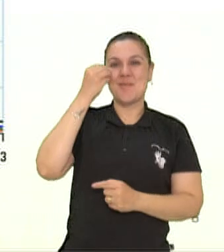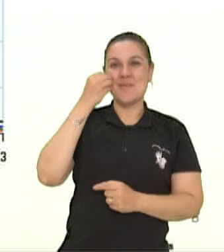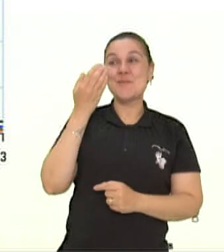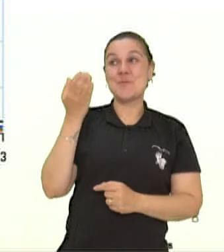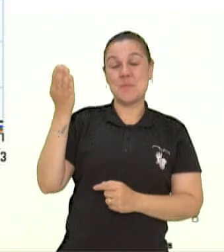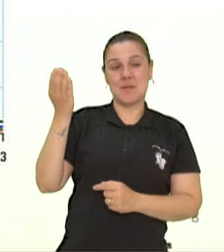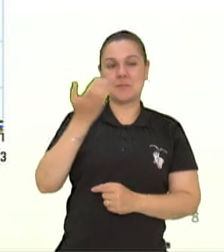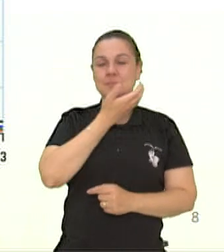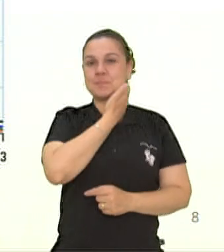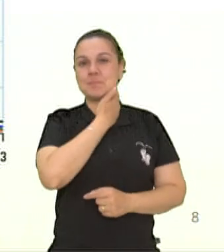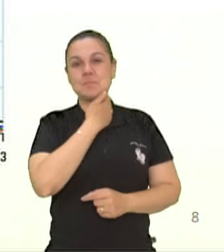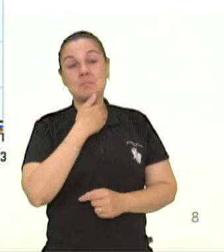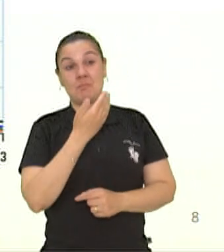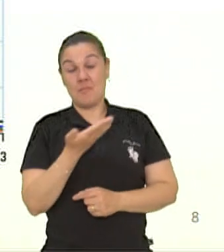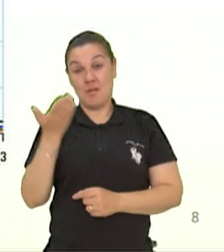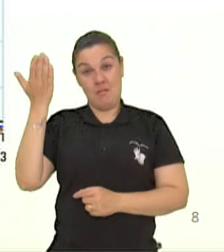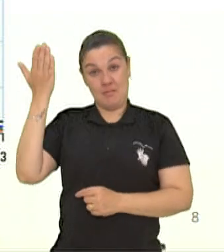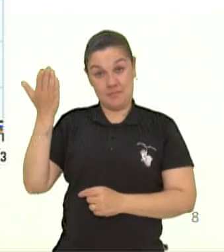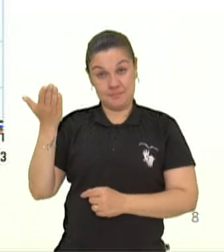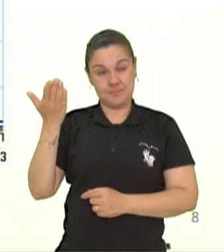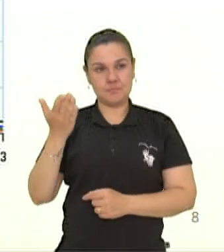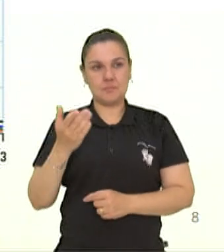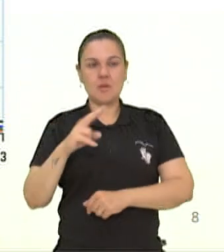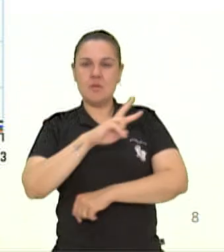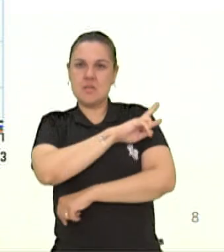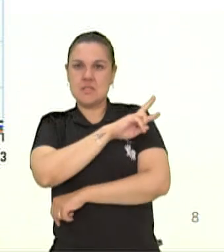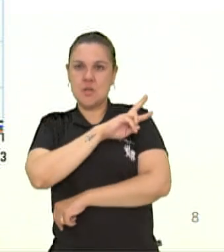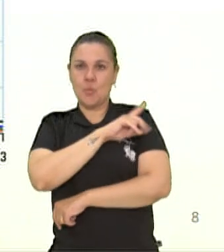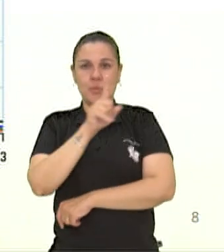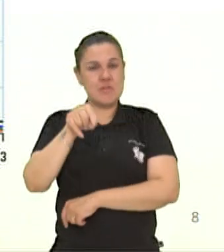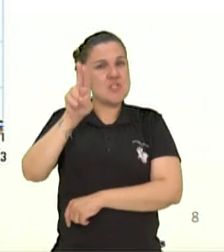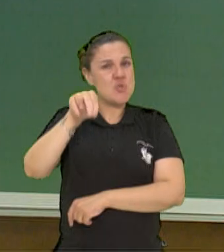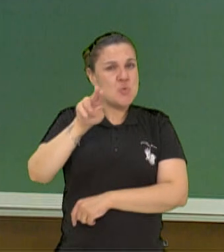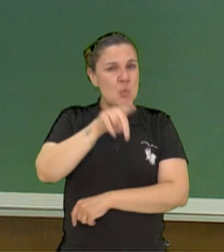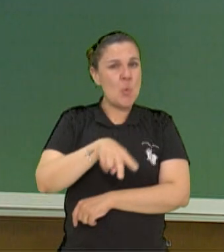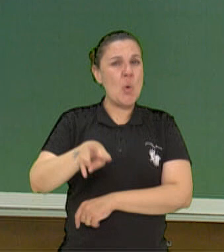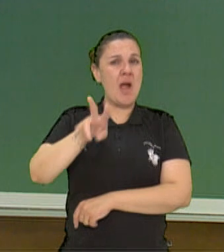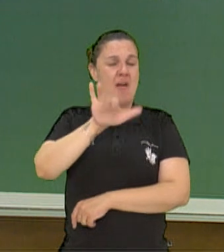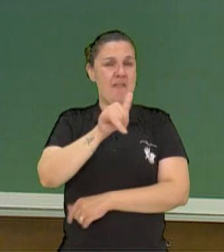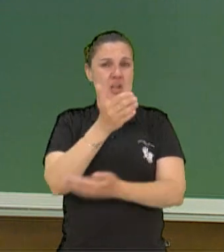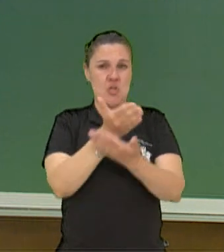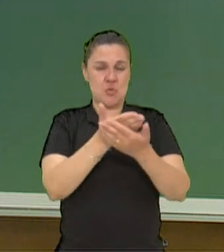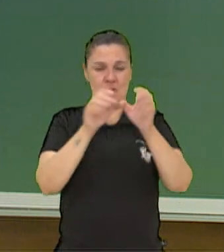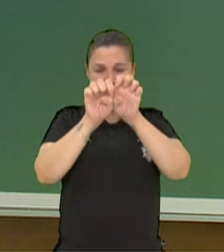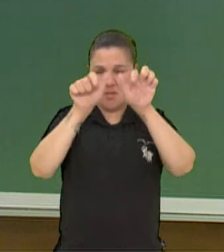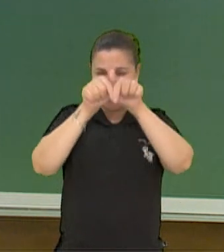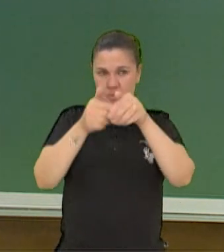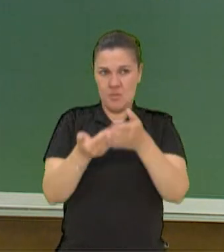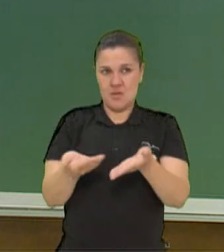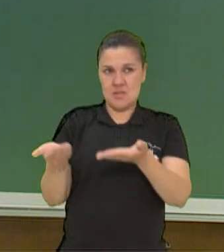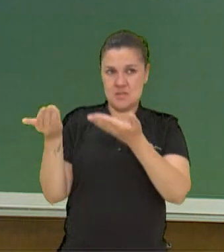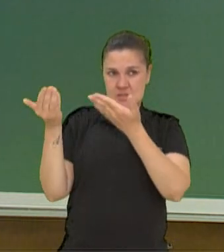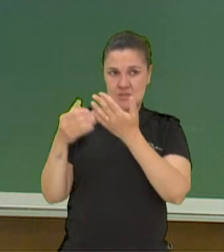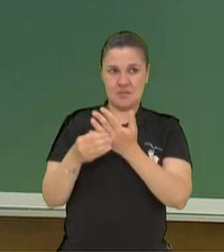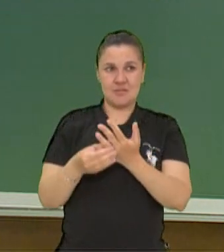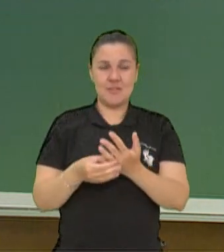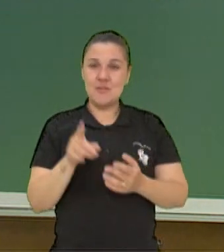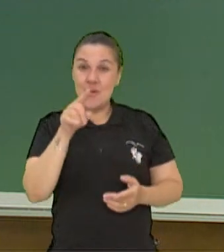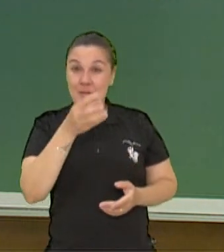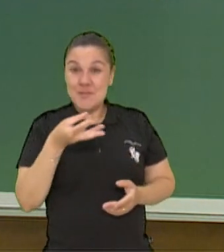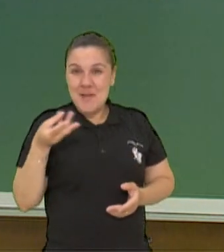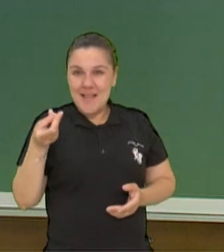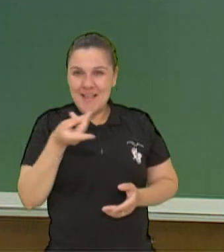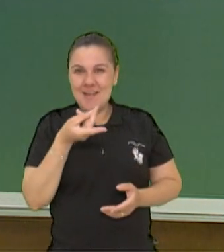você, claro, isso aqui no ensino médio jamais a gente vai abrir essas equações. Eu trago aqui só para deixar um pouco